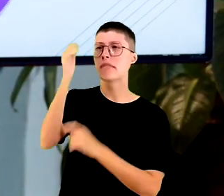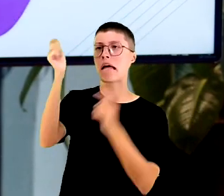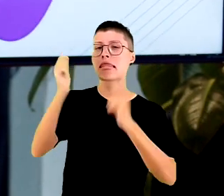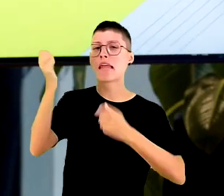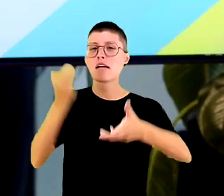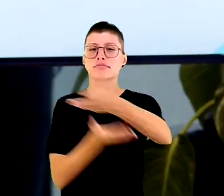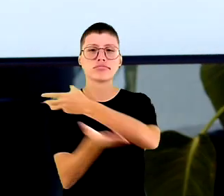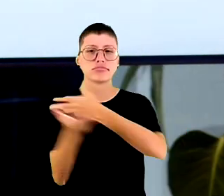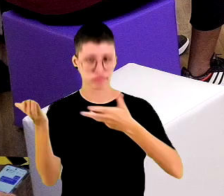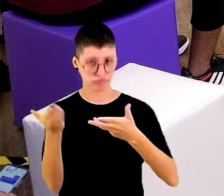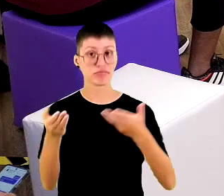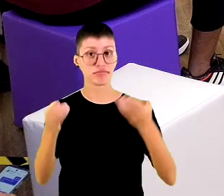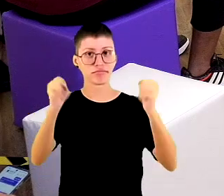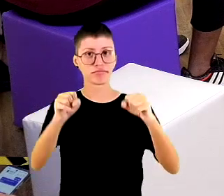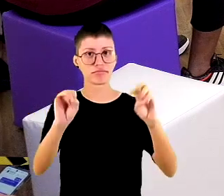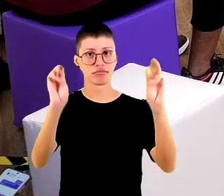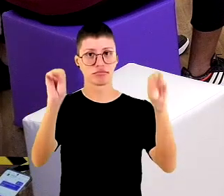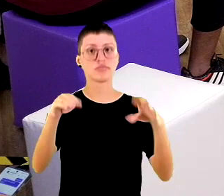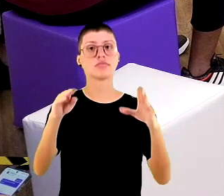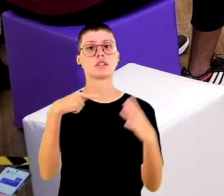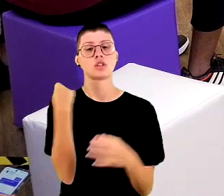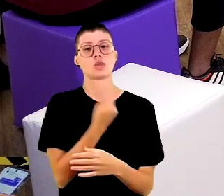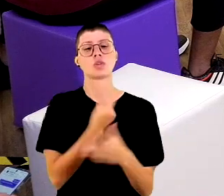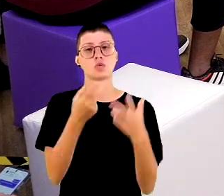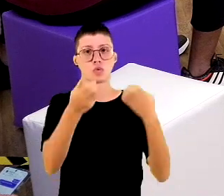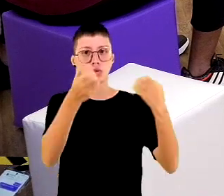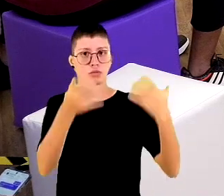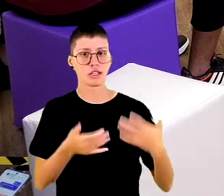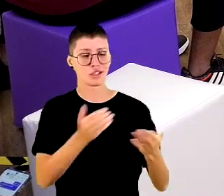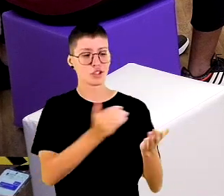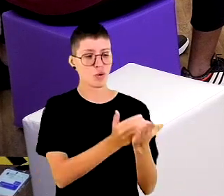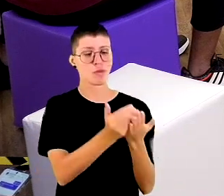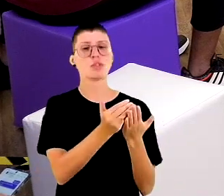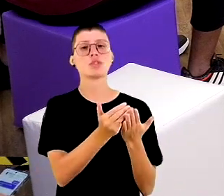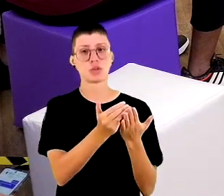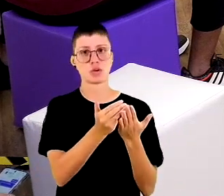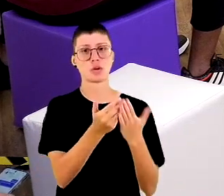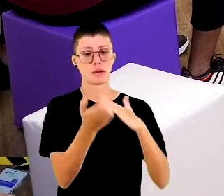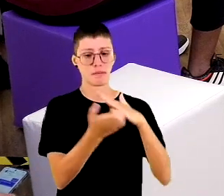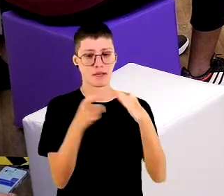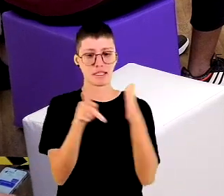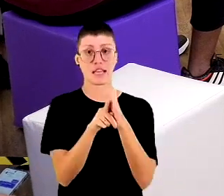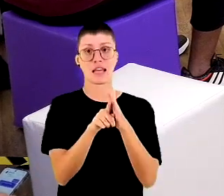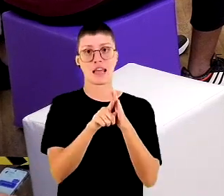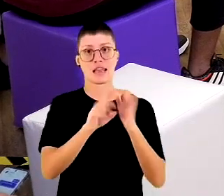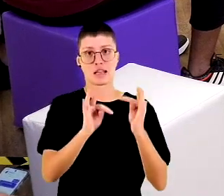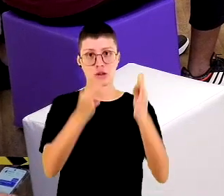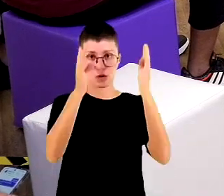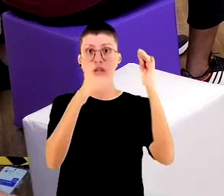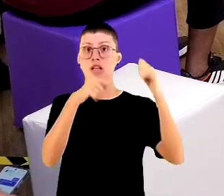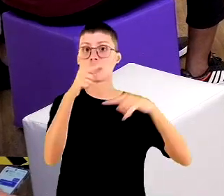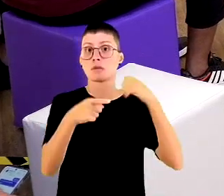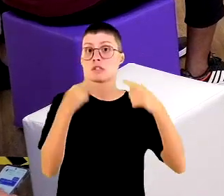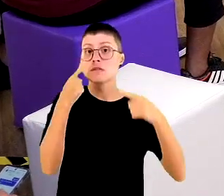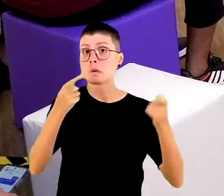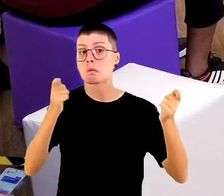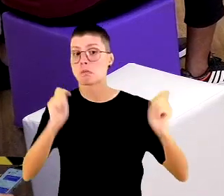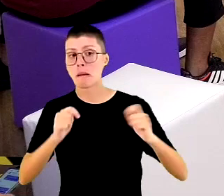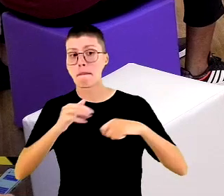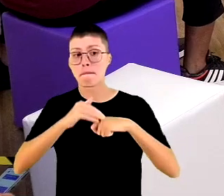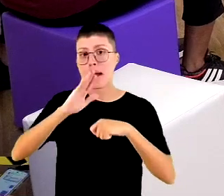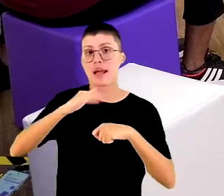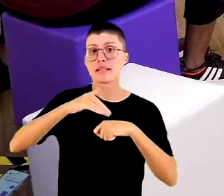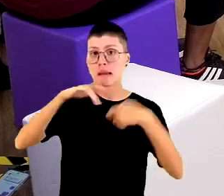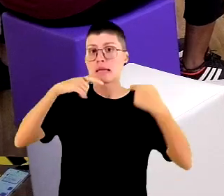Sim, a gente começou com uma empresa só de tecnologia, mas foi vendo que a gente precisa de mais, né? A gente